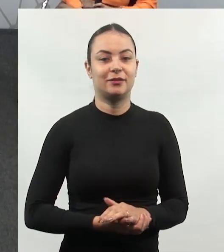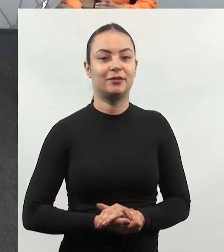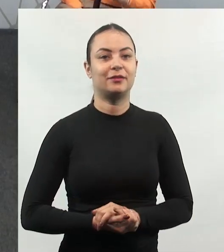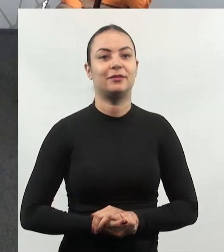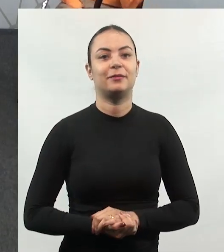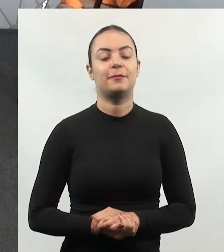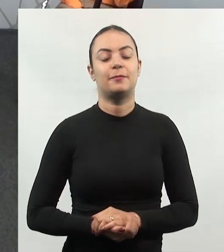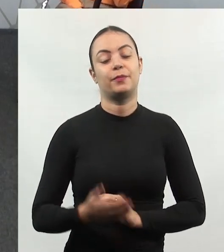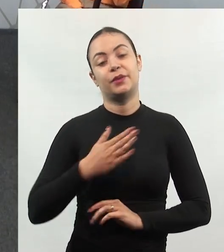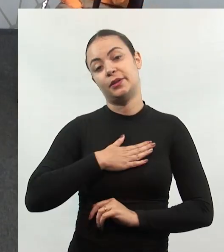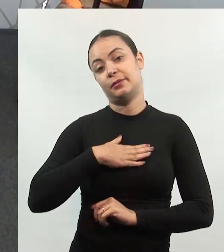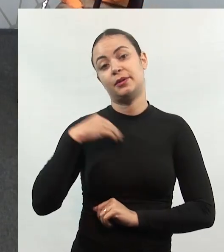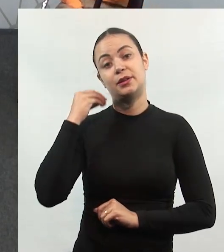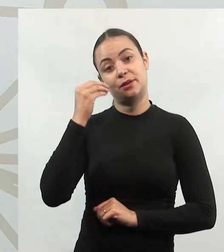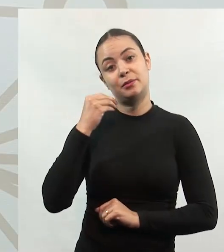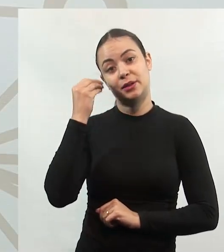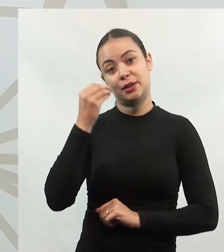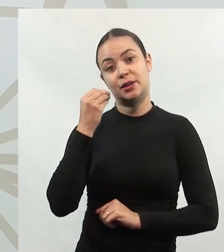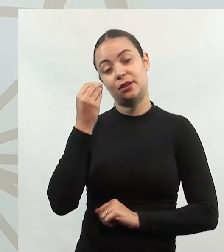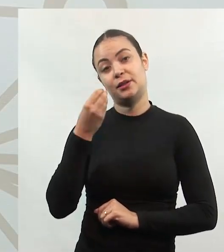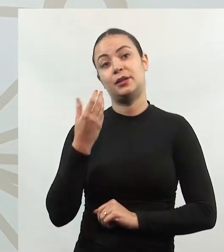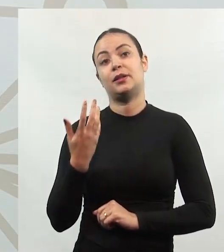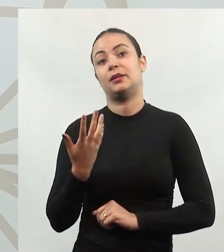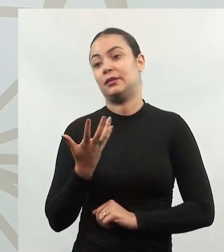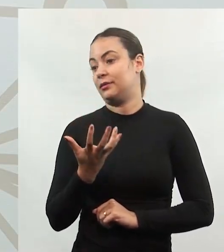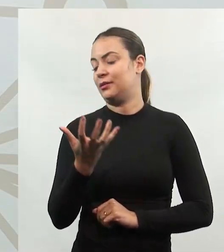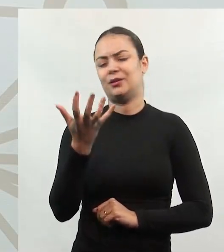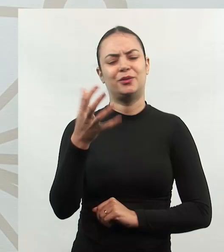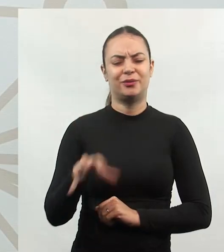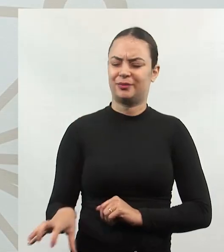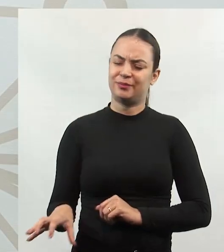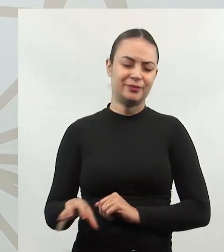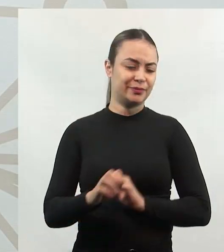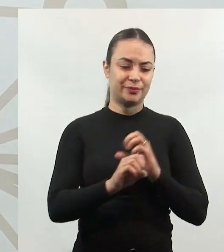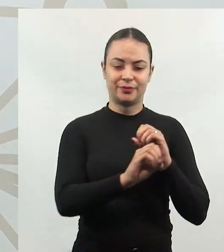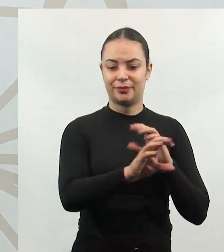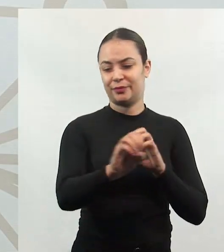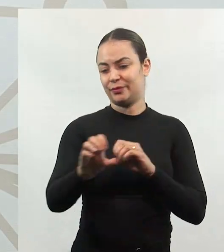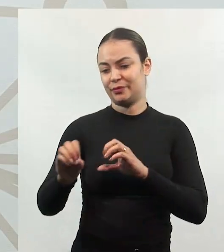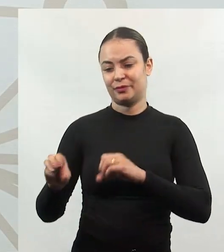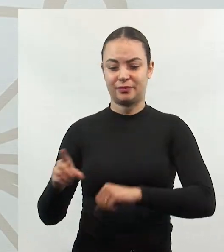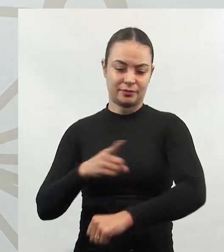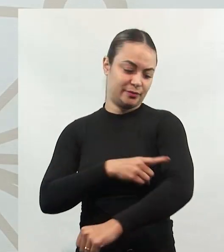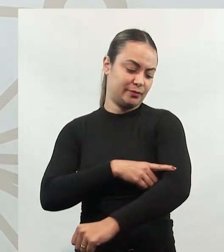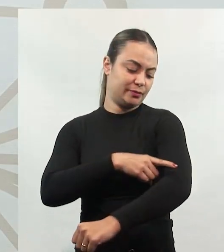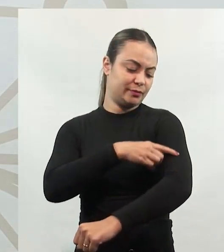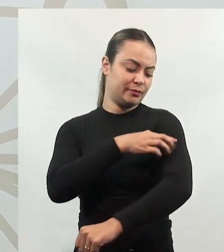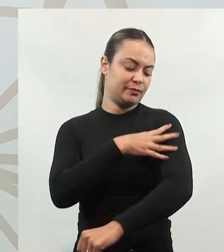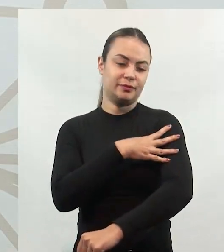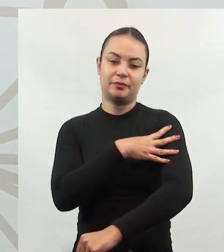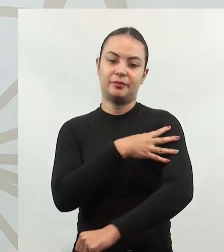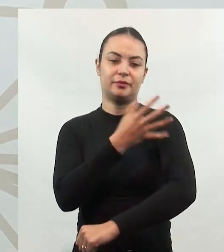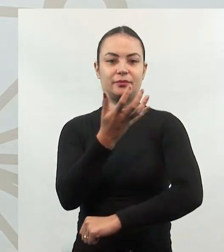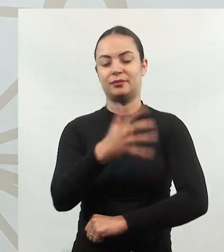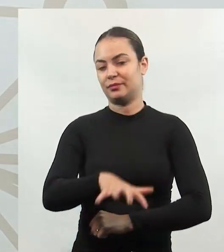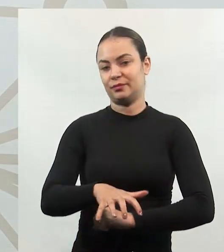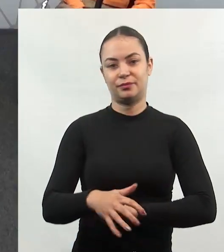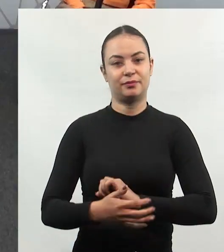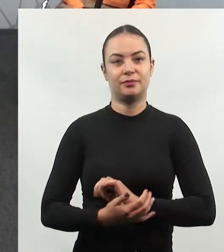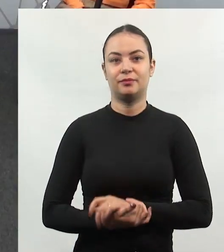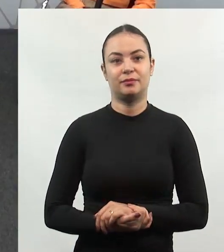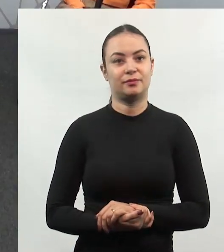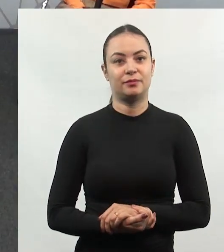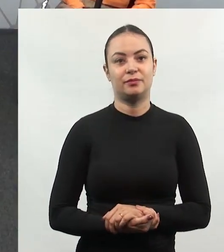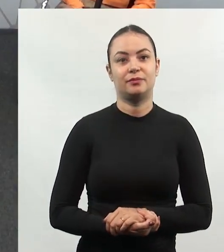bateria quando eu saísse. E eu, naquela época, eu acho que eu ainda sou, né? Assim, medrosa. A gente sempre foi muito